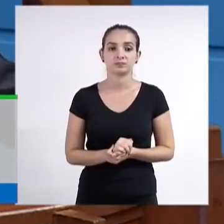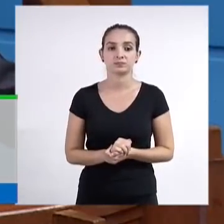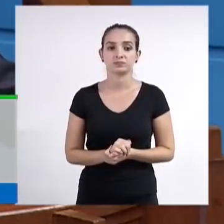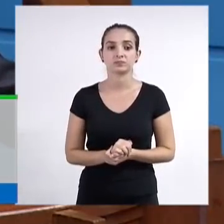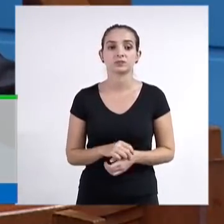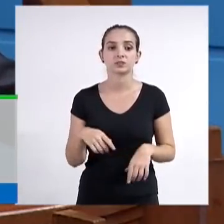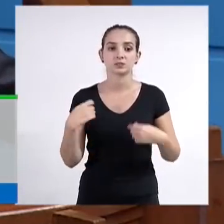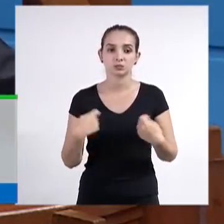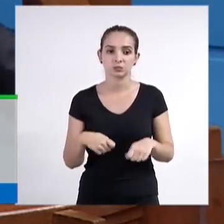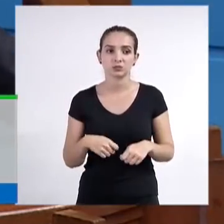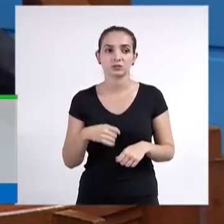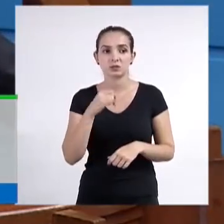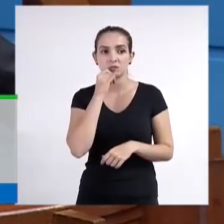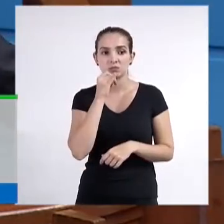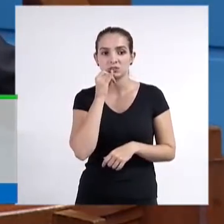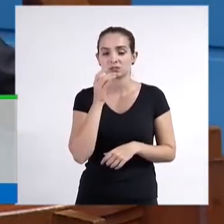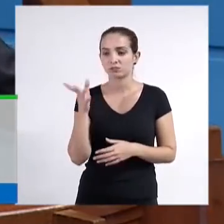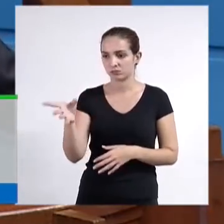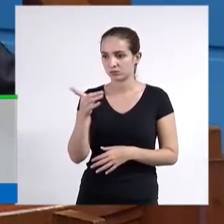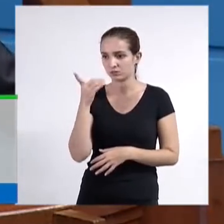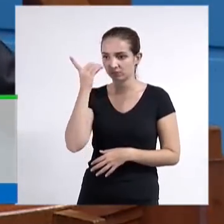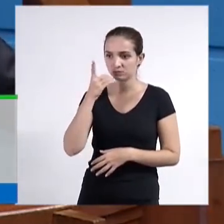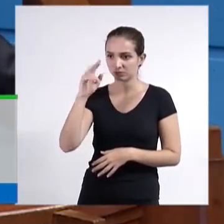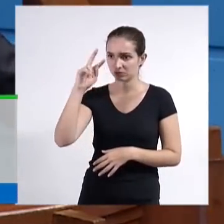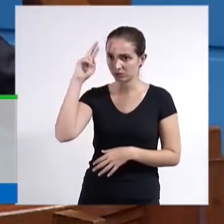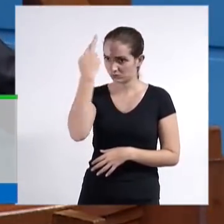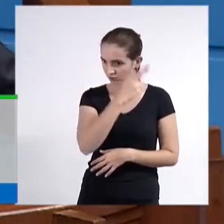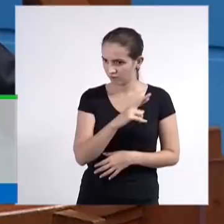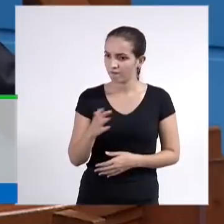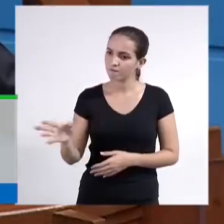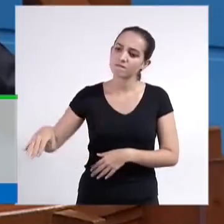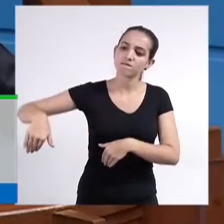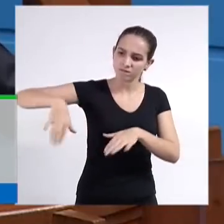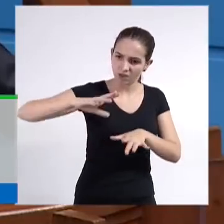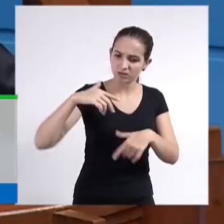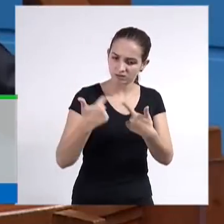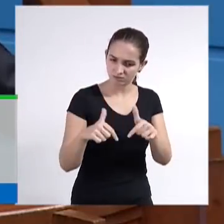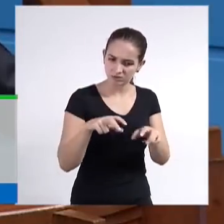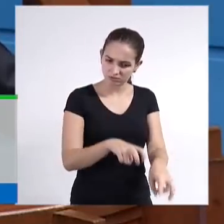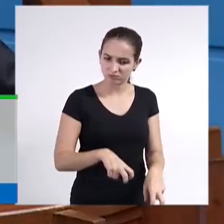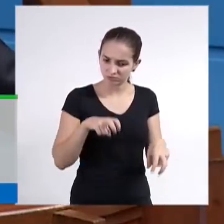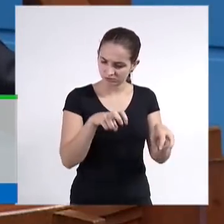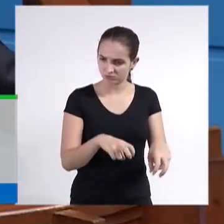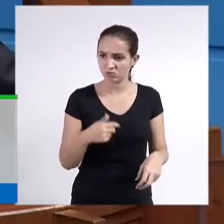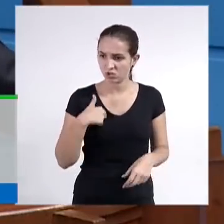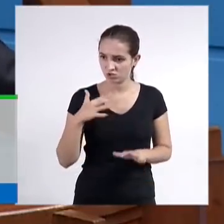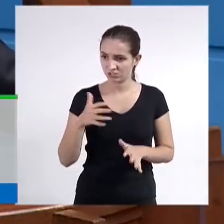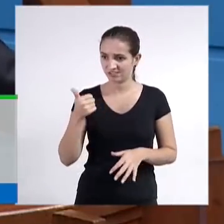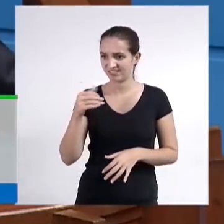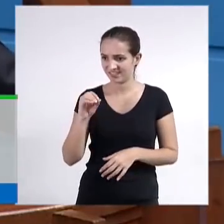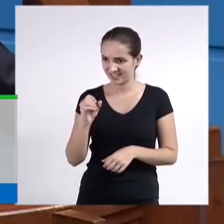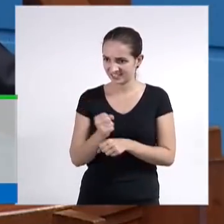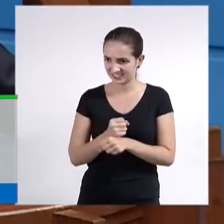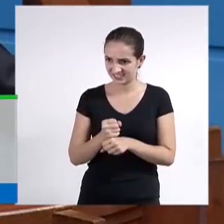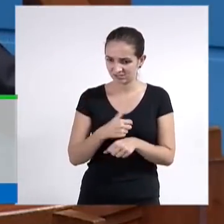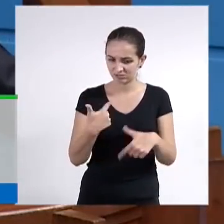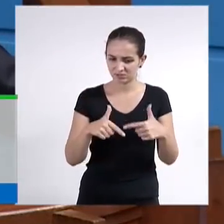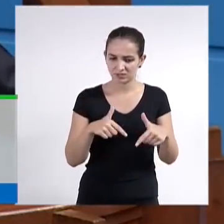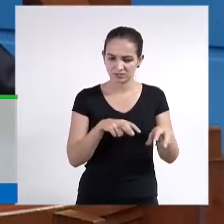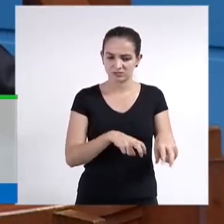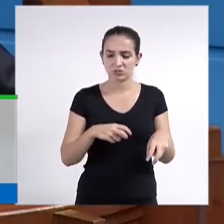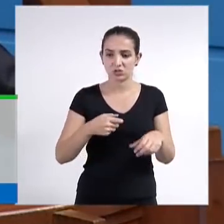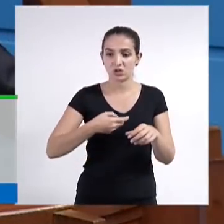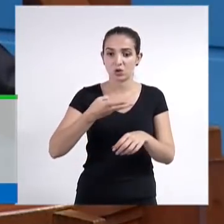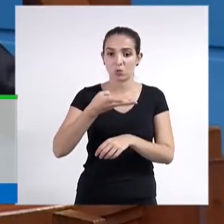Vai viver no campo, deputado Rinaldo. Eu trabalhei 10 anos na agricultura. Vai viver no campo. Vai levantar às 4 da manhã para tirar